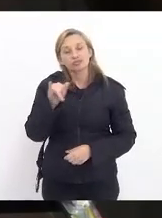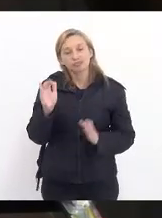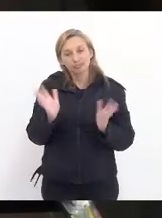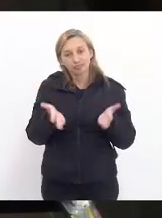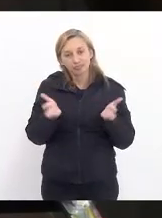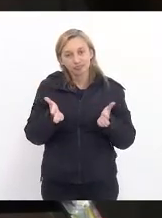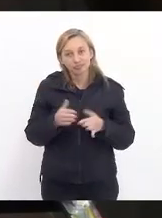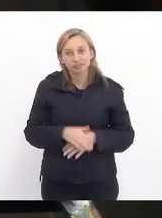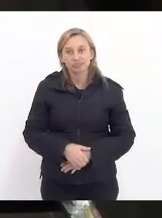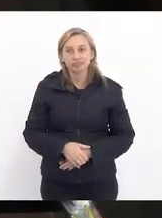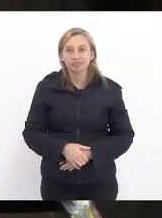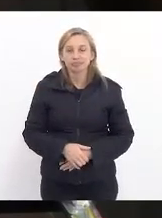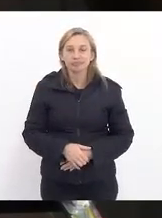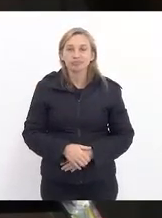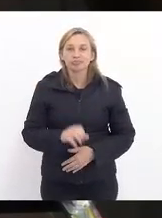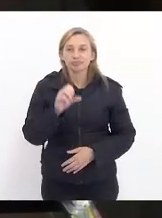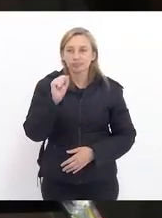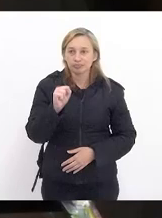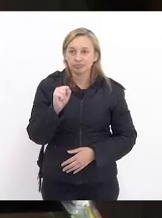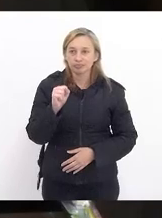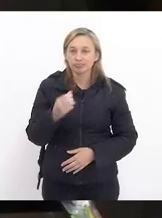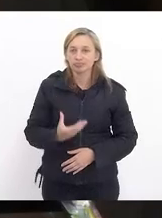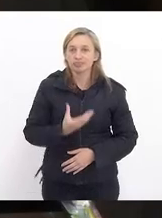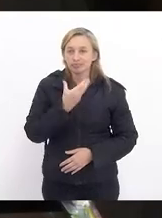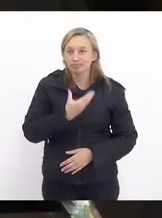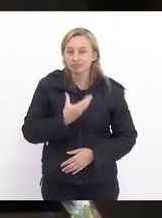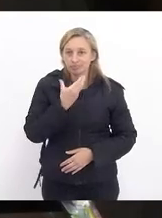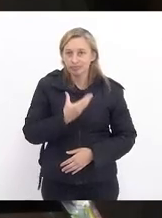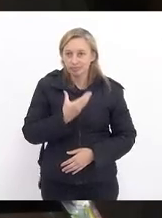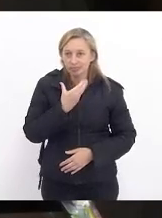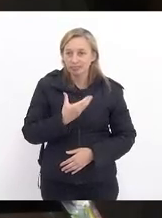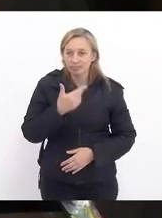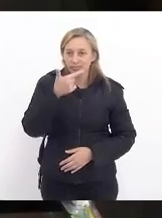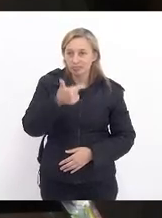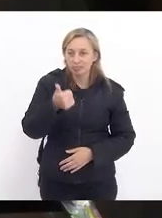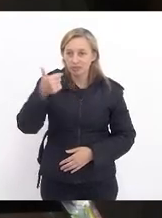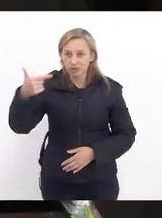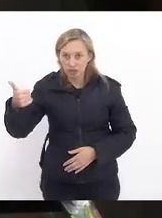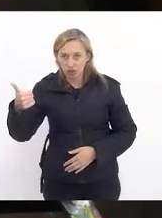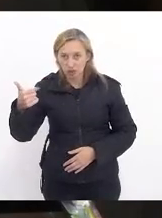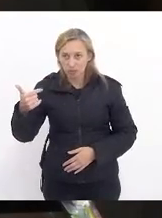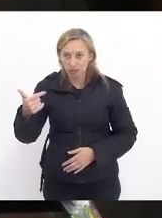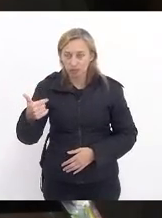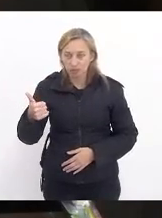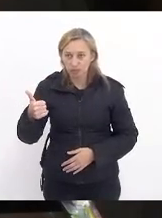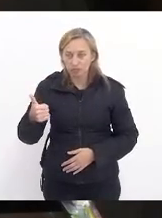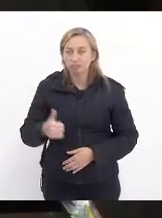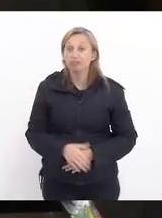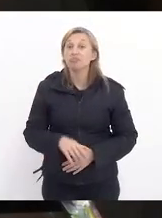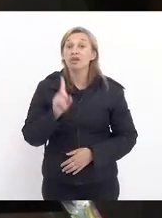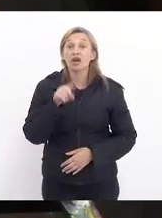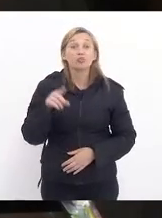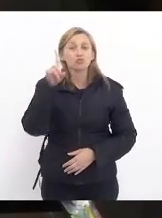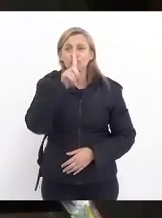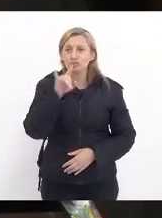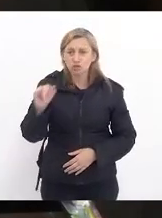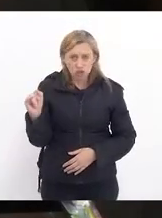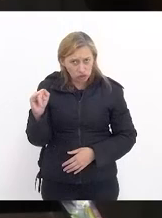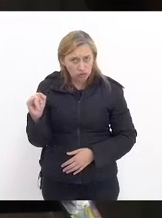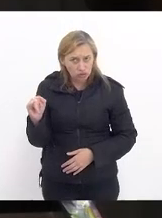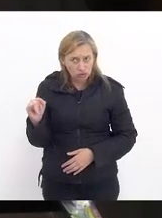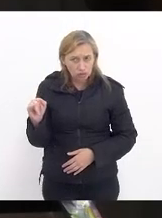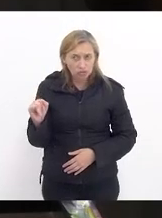hoje oito de dezembro de 2021 é uma data de